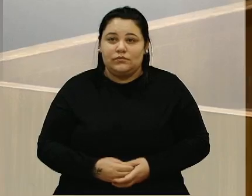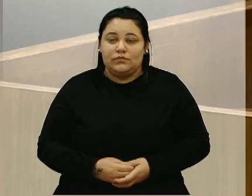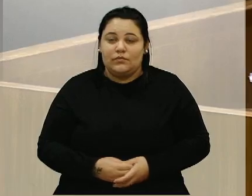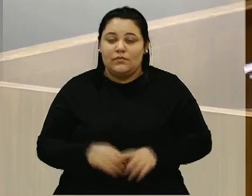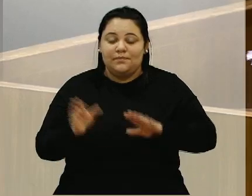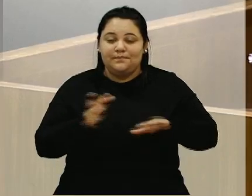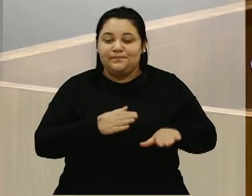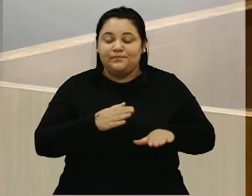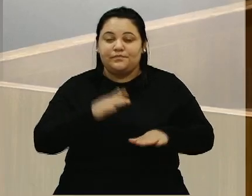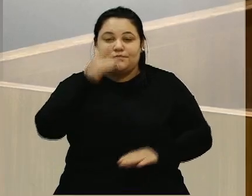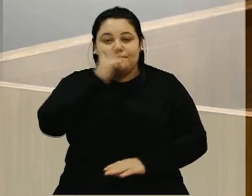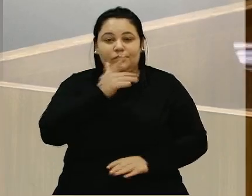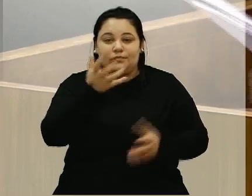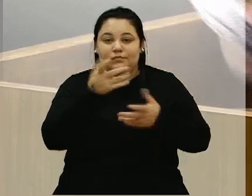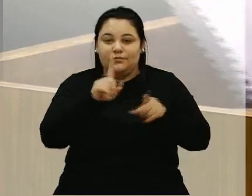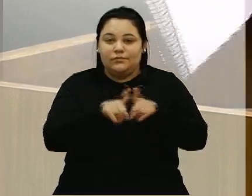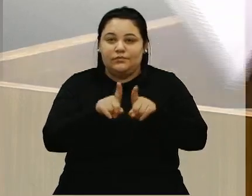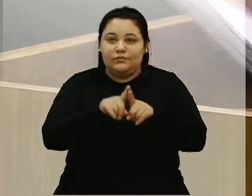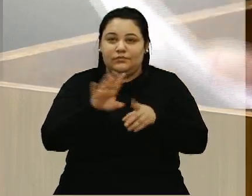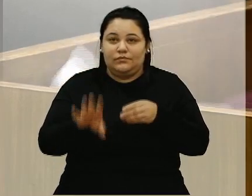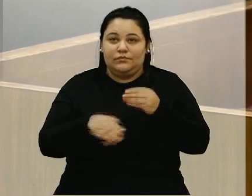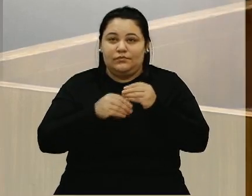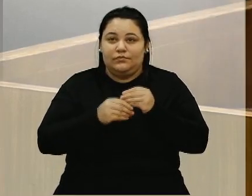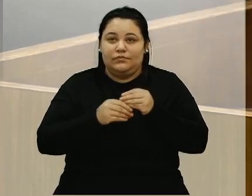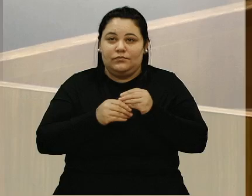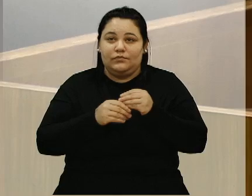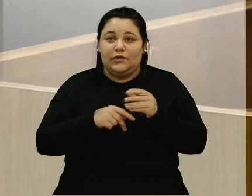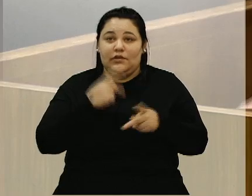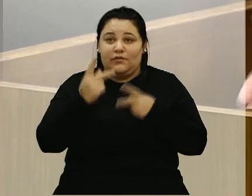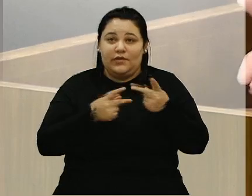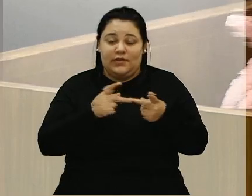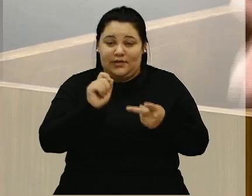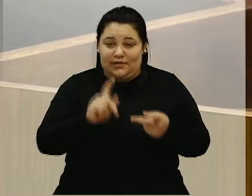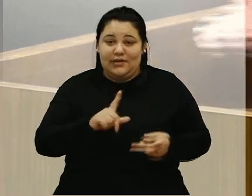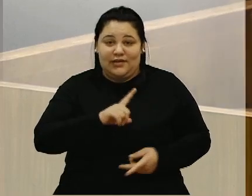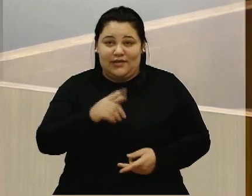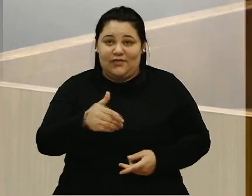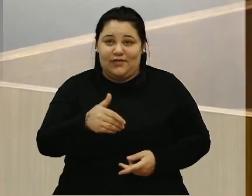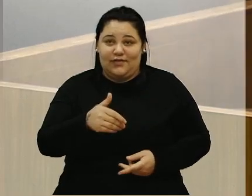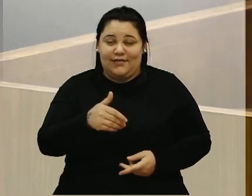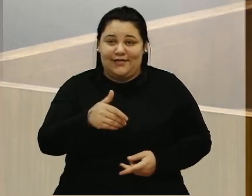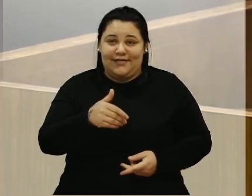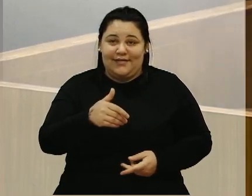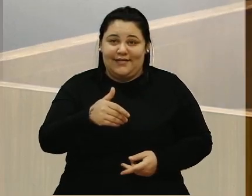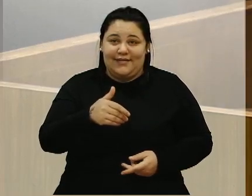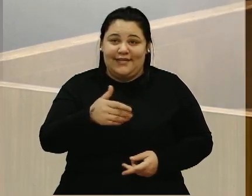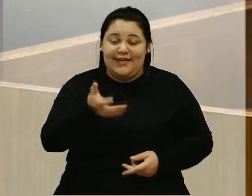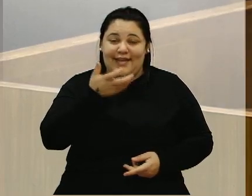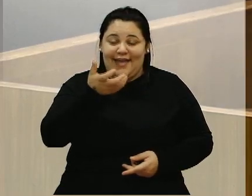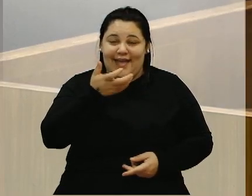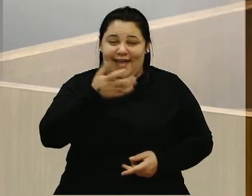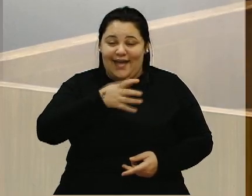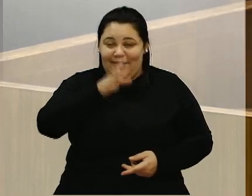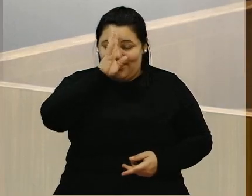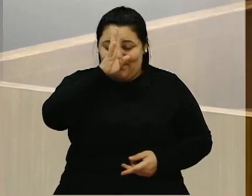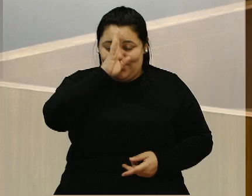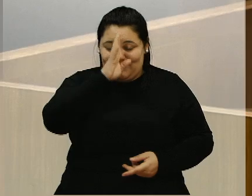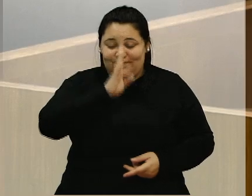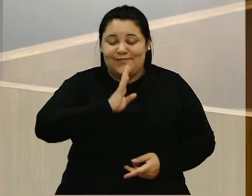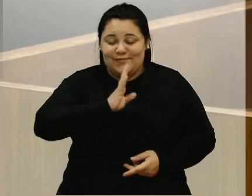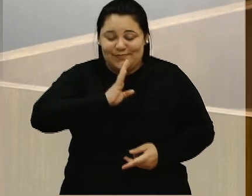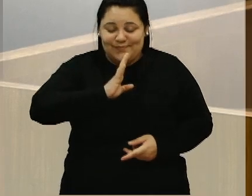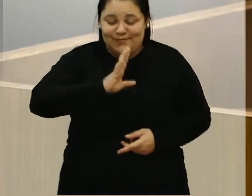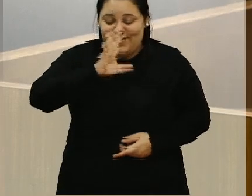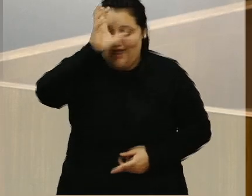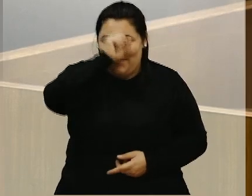eu quero também aproveitar. Eu falei de quem tem fome de conhecimento, de educação, e agora vamos falar de quem tem fome